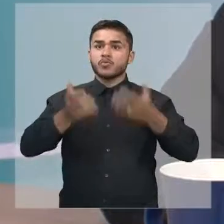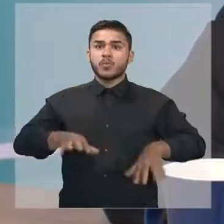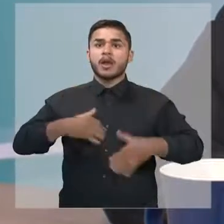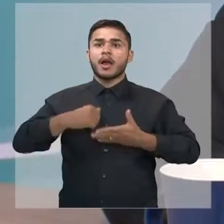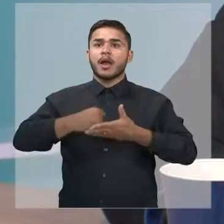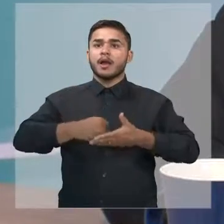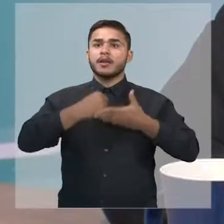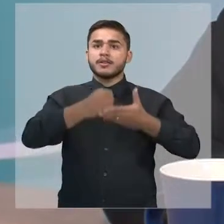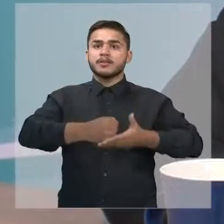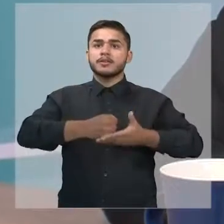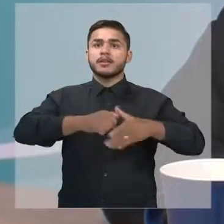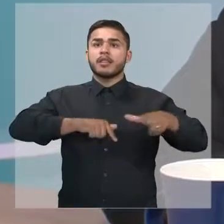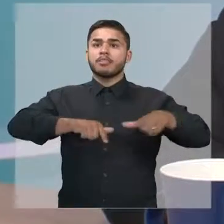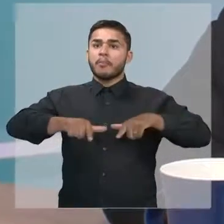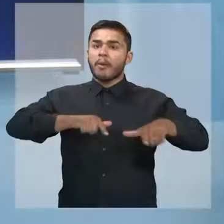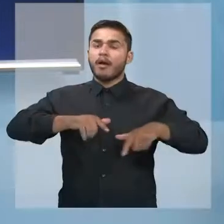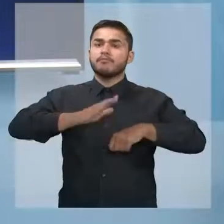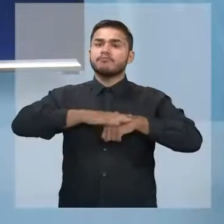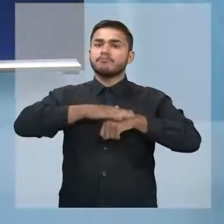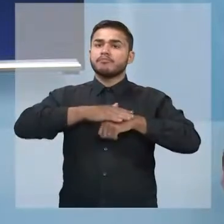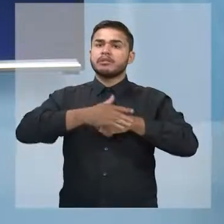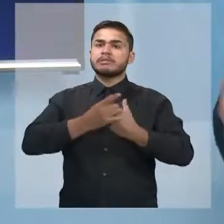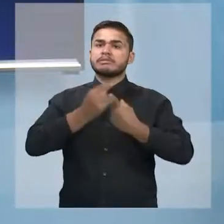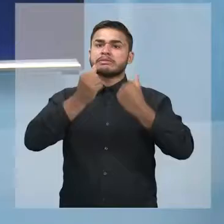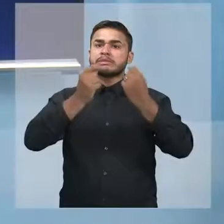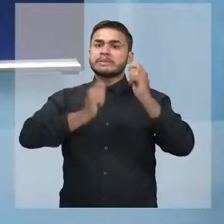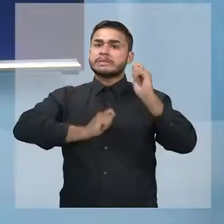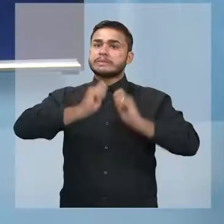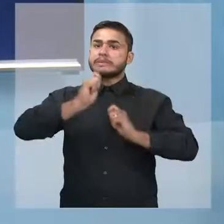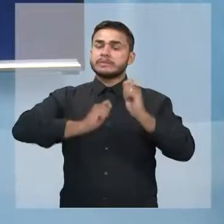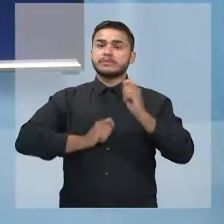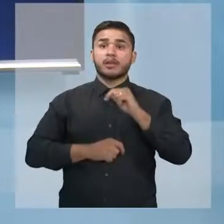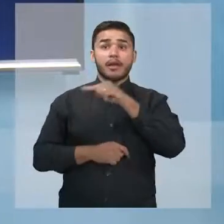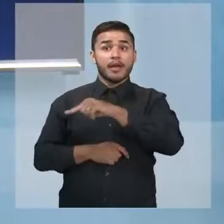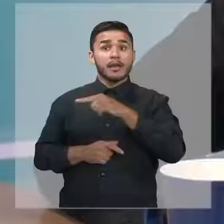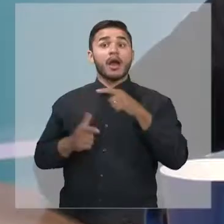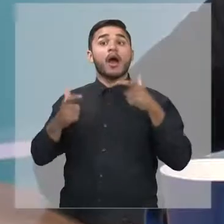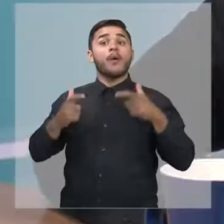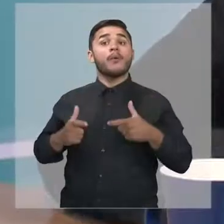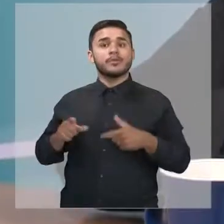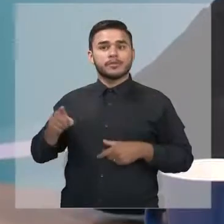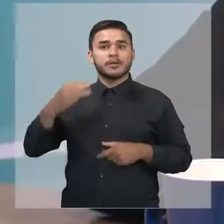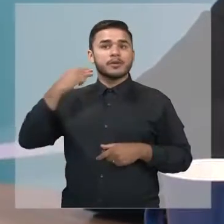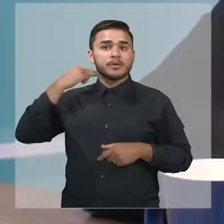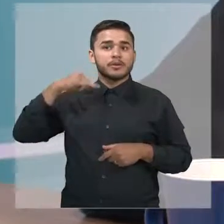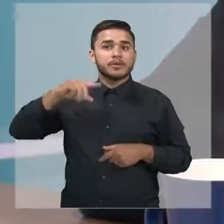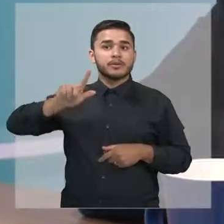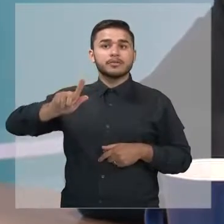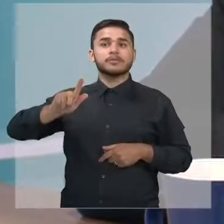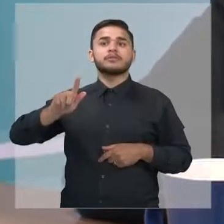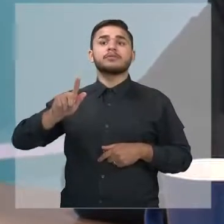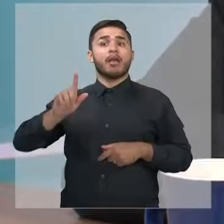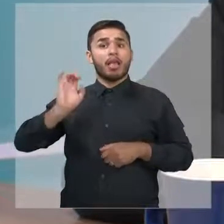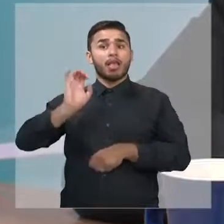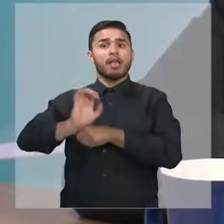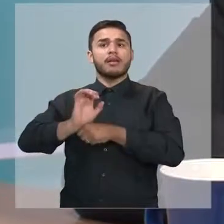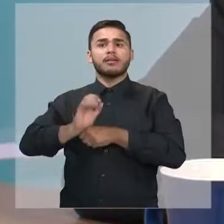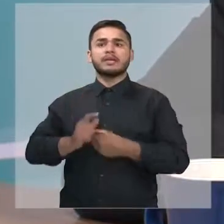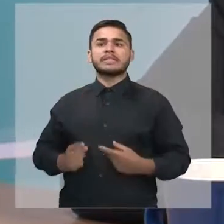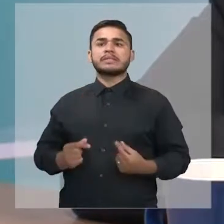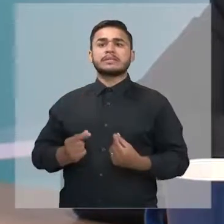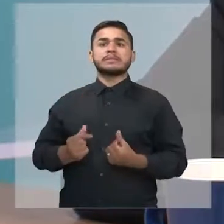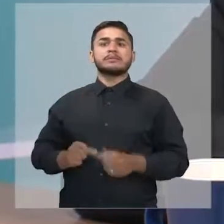quebrado, literalmente quebrado. Por quê? Apesar de ser um dos mais ricos da federação. Exatamente. Por quê? Porque os